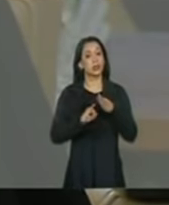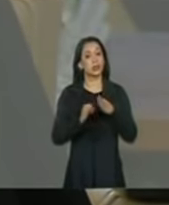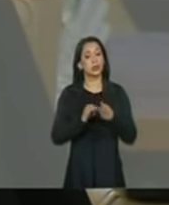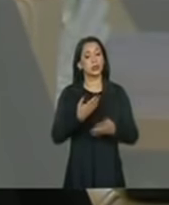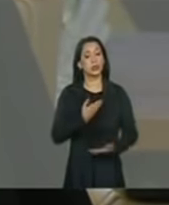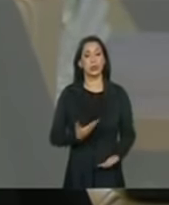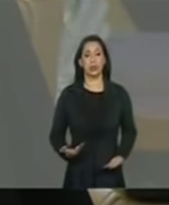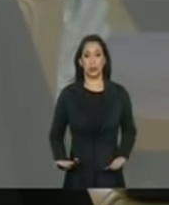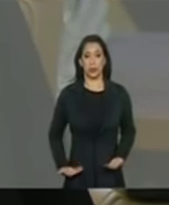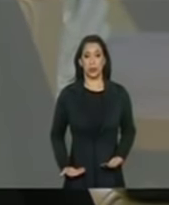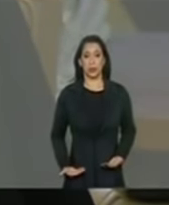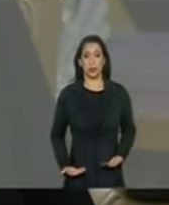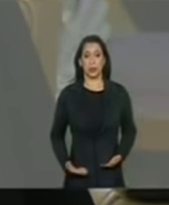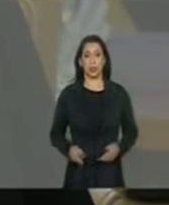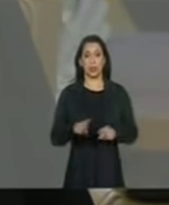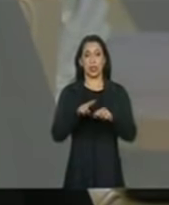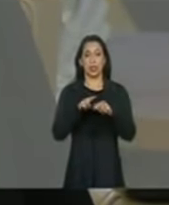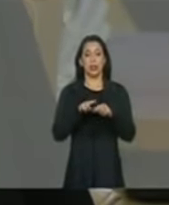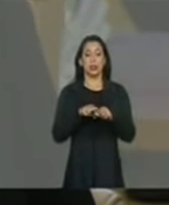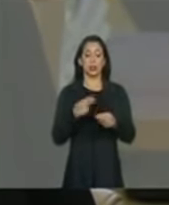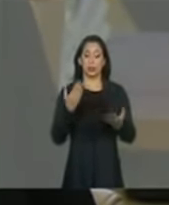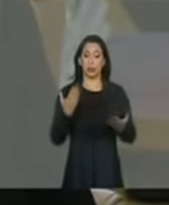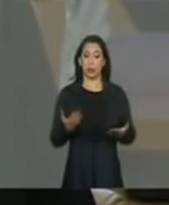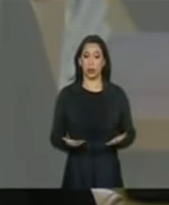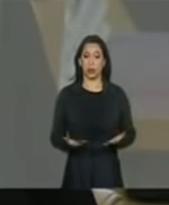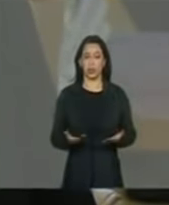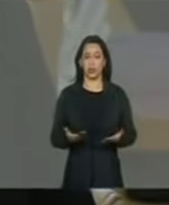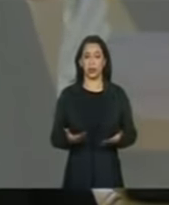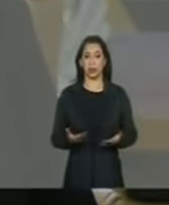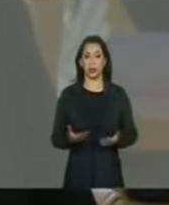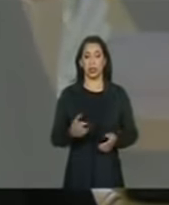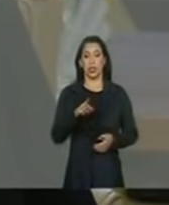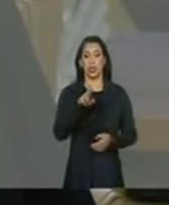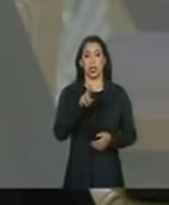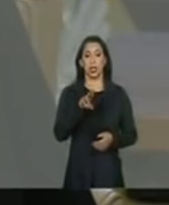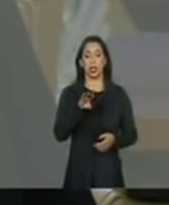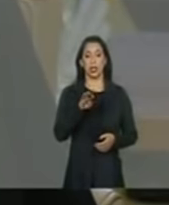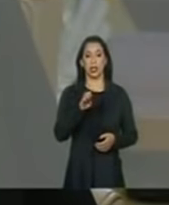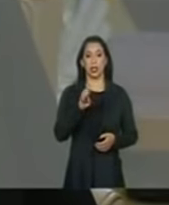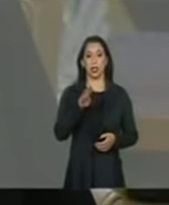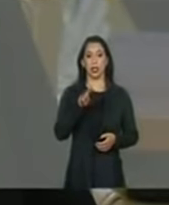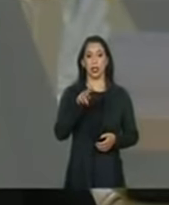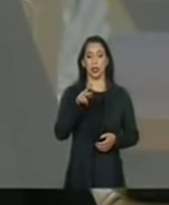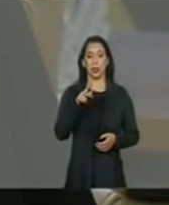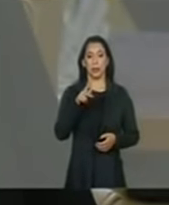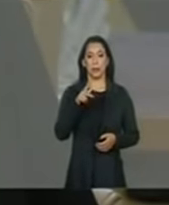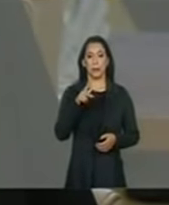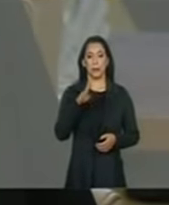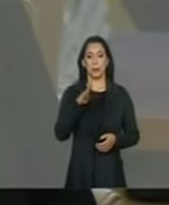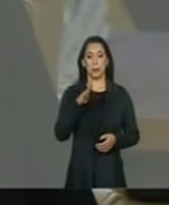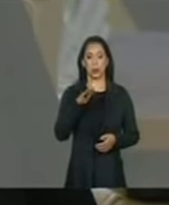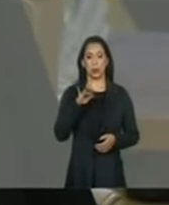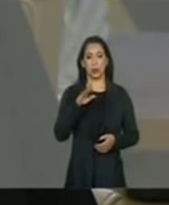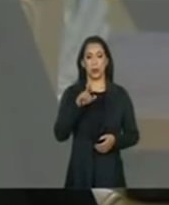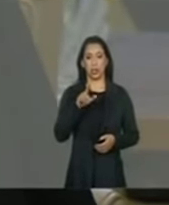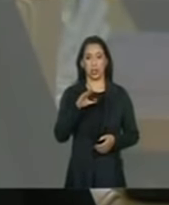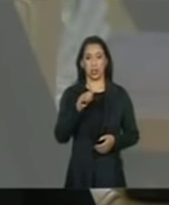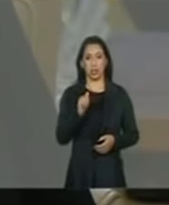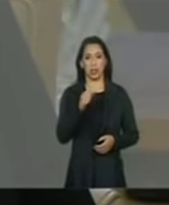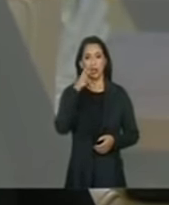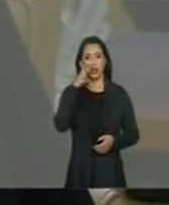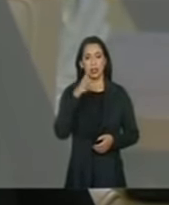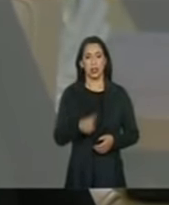é por essa razão que a república se vê comprometida quando prevalece no